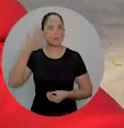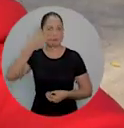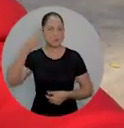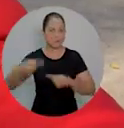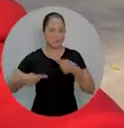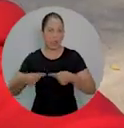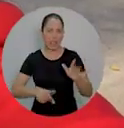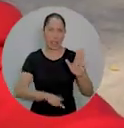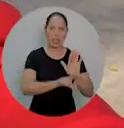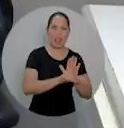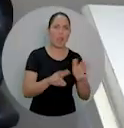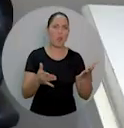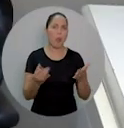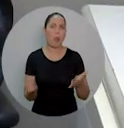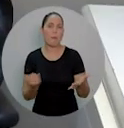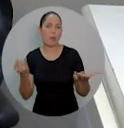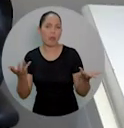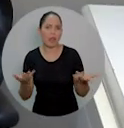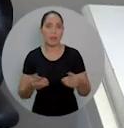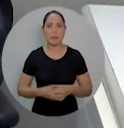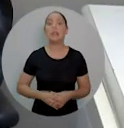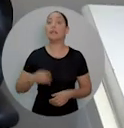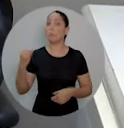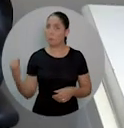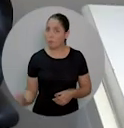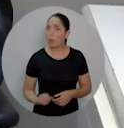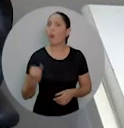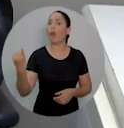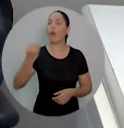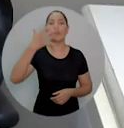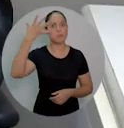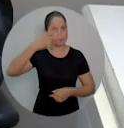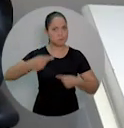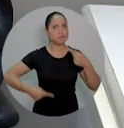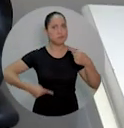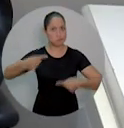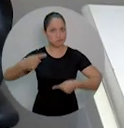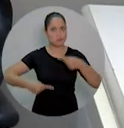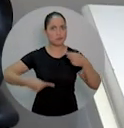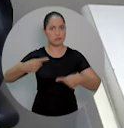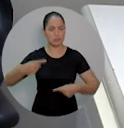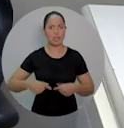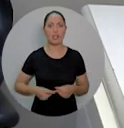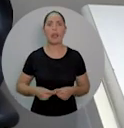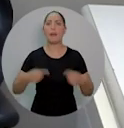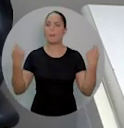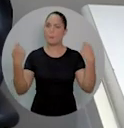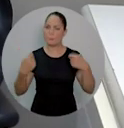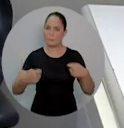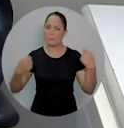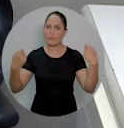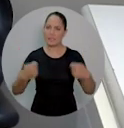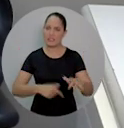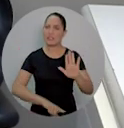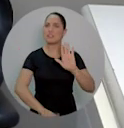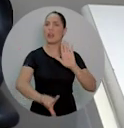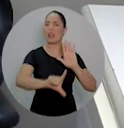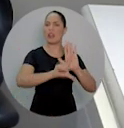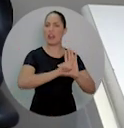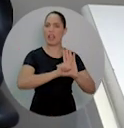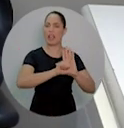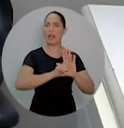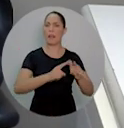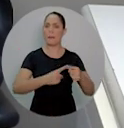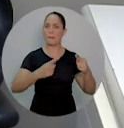quanto a legislação? São tão importantes quanto a legislação. Uma boa legislação sem uma ação